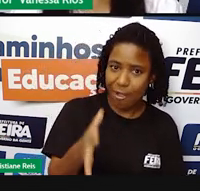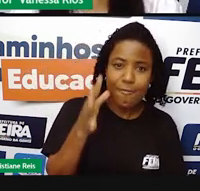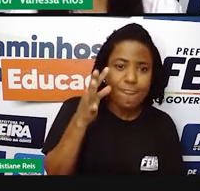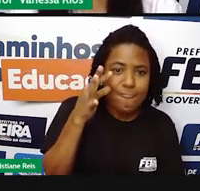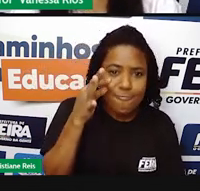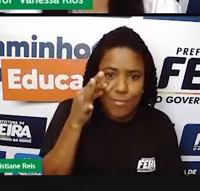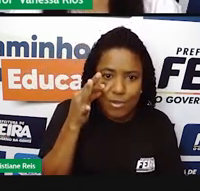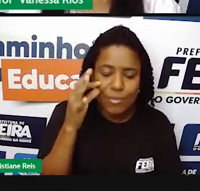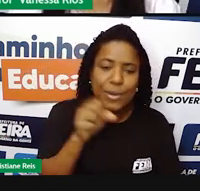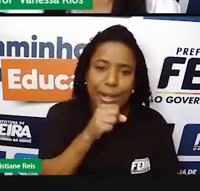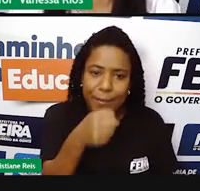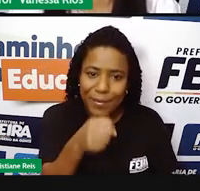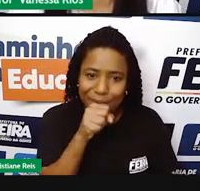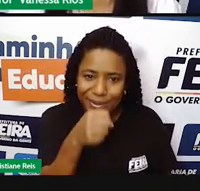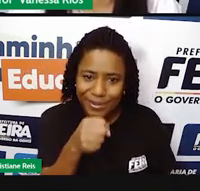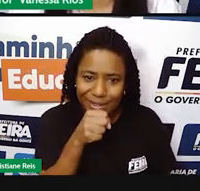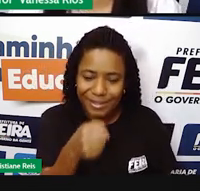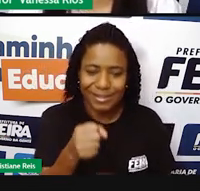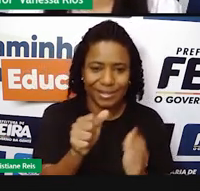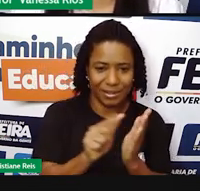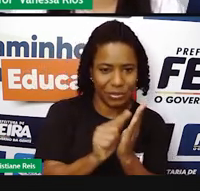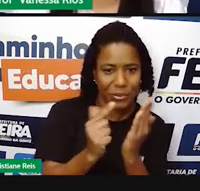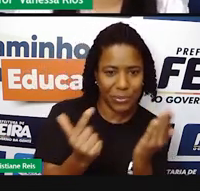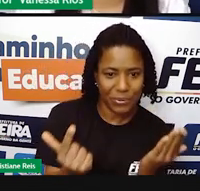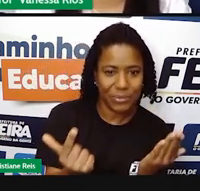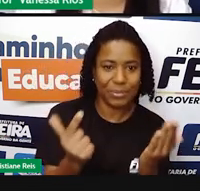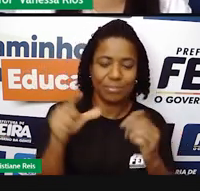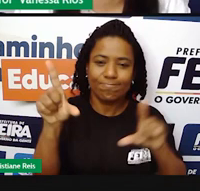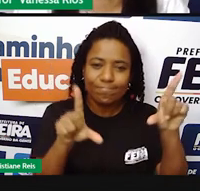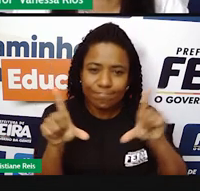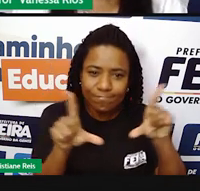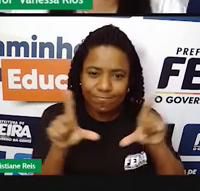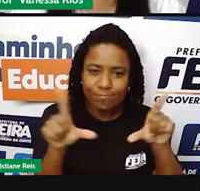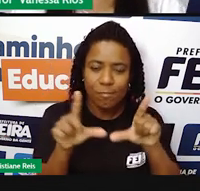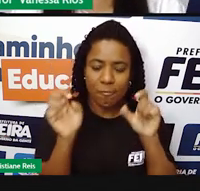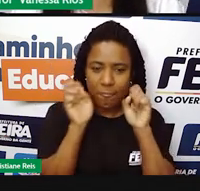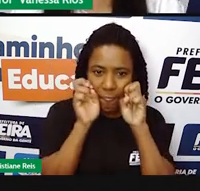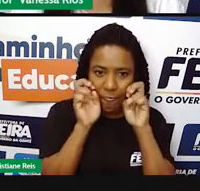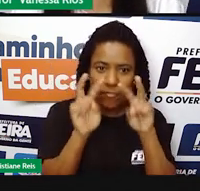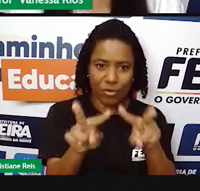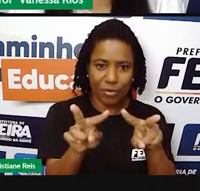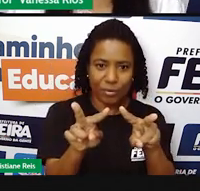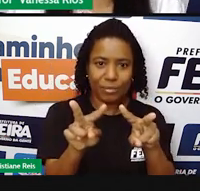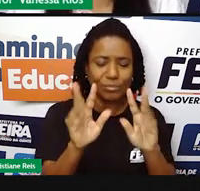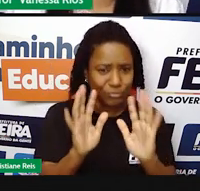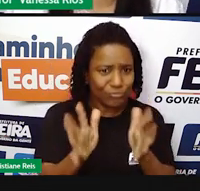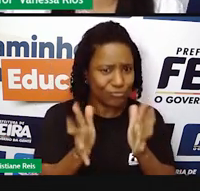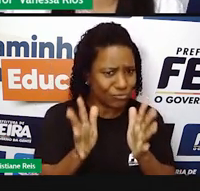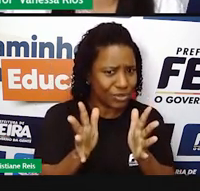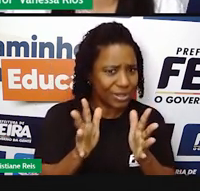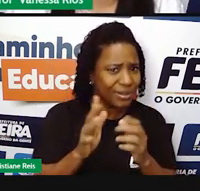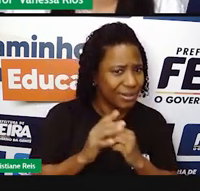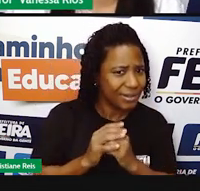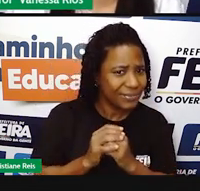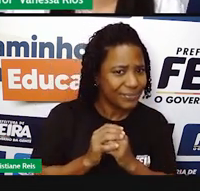teve contato com esse gênero textual em algum desses meios de comunicação, né, que a Pró citou?